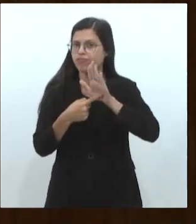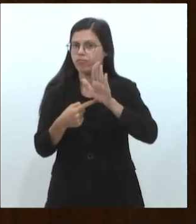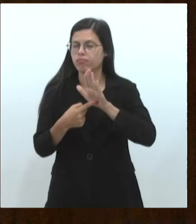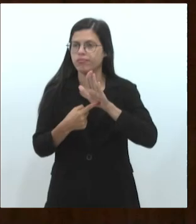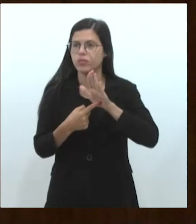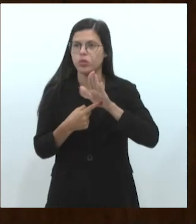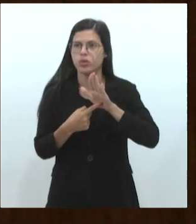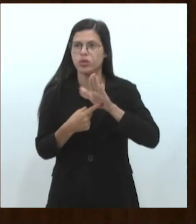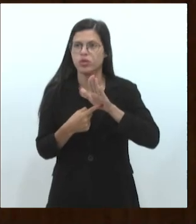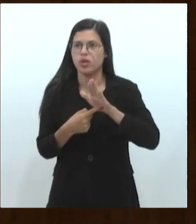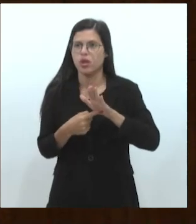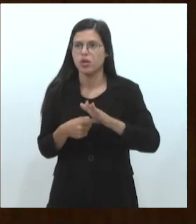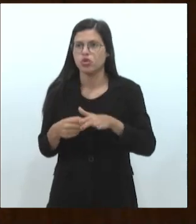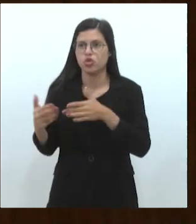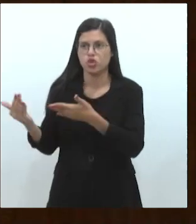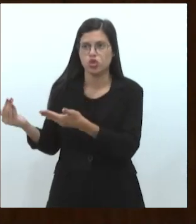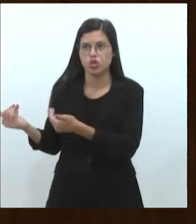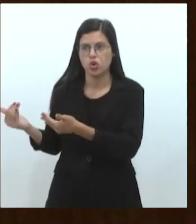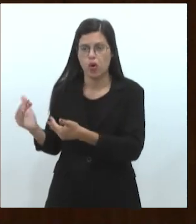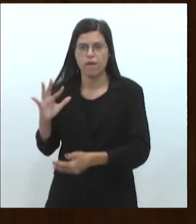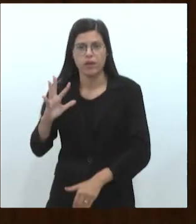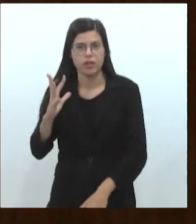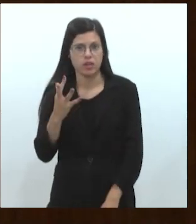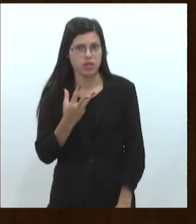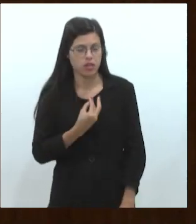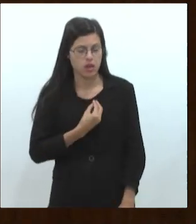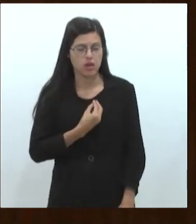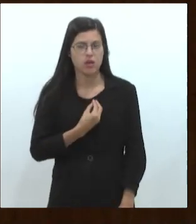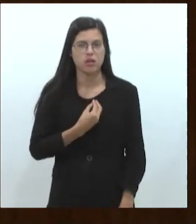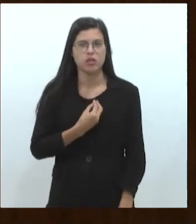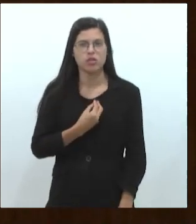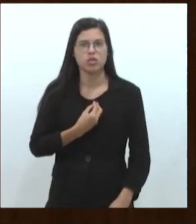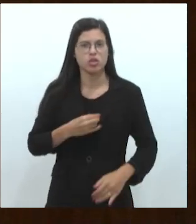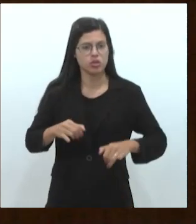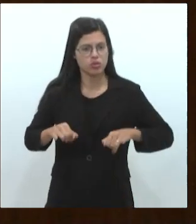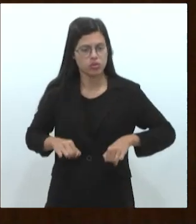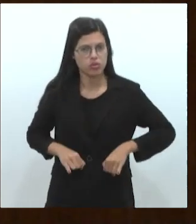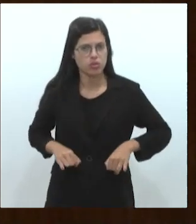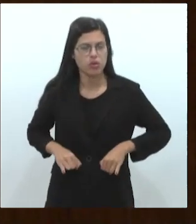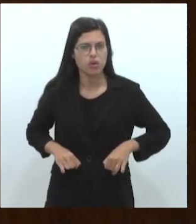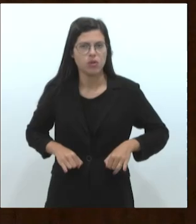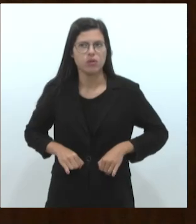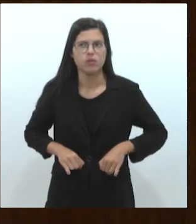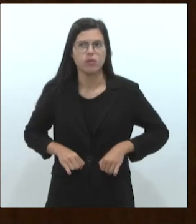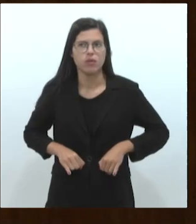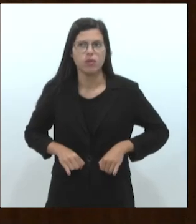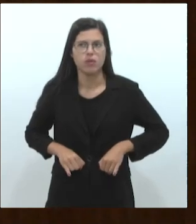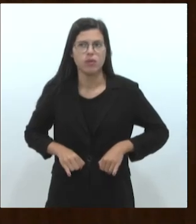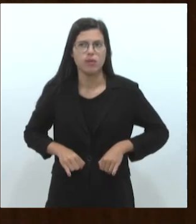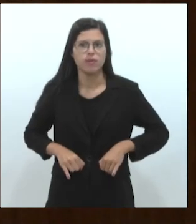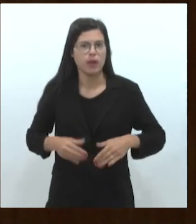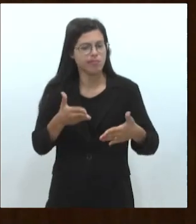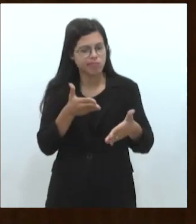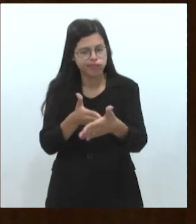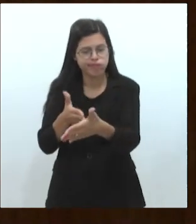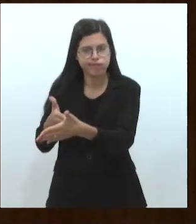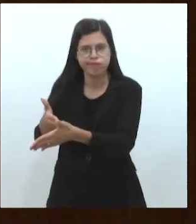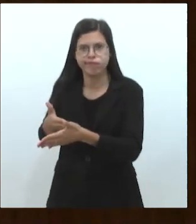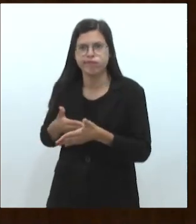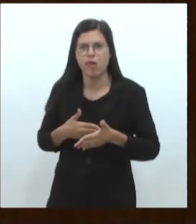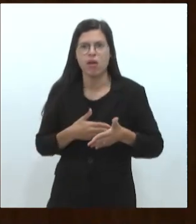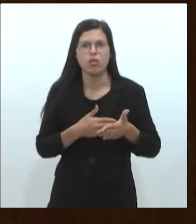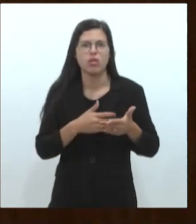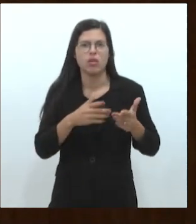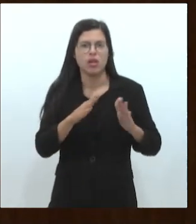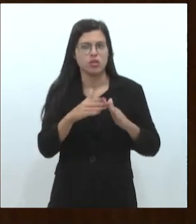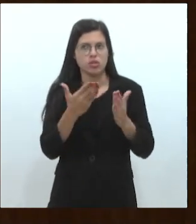de jovens transmasculinos que, além de sofrerem todas as formas de interdição dos espaços